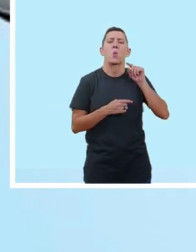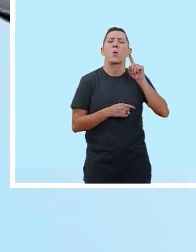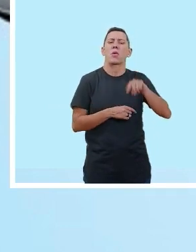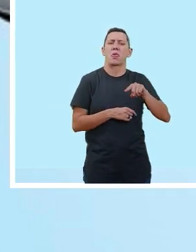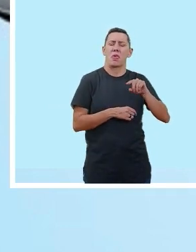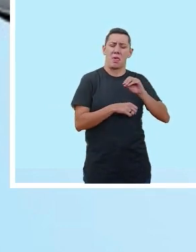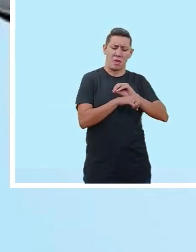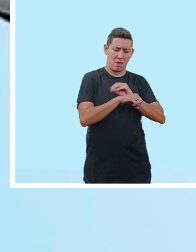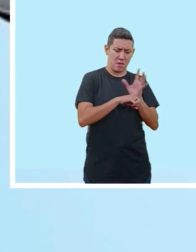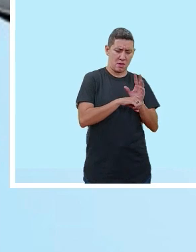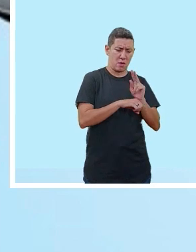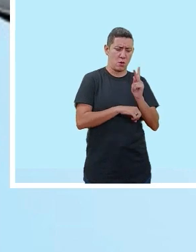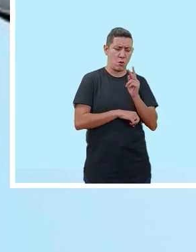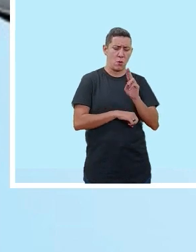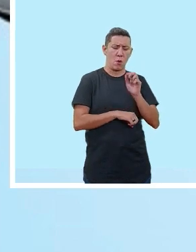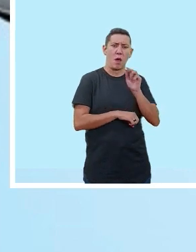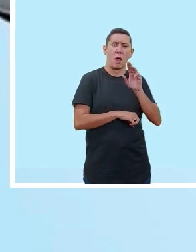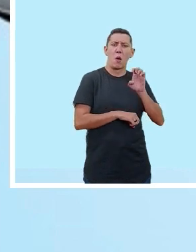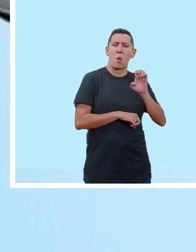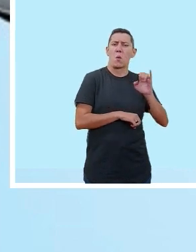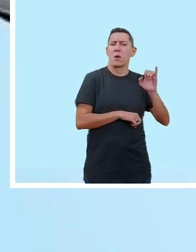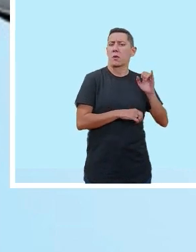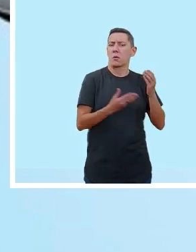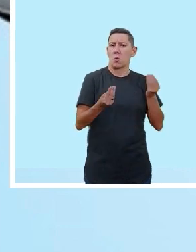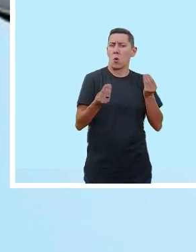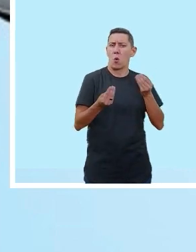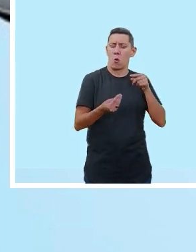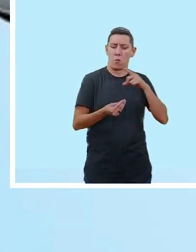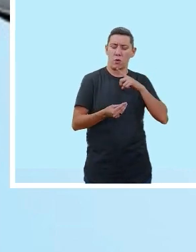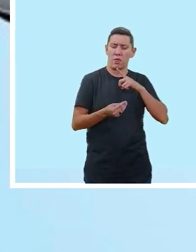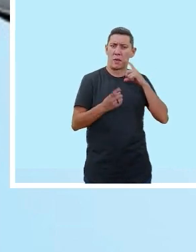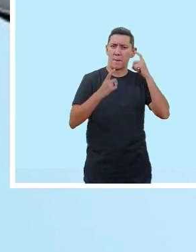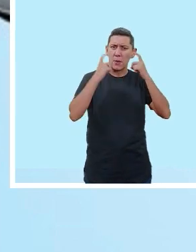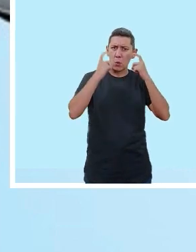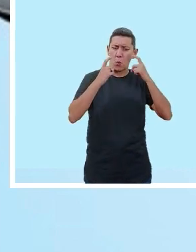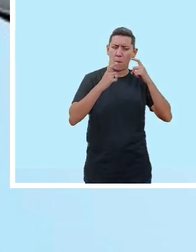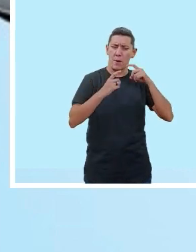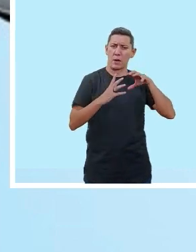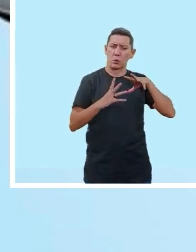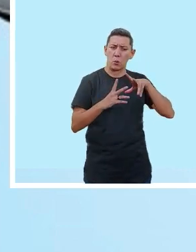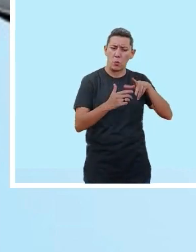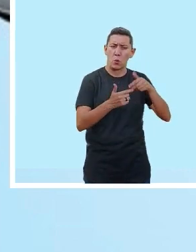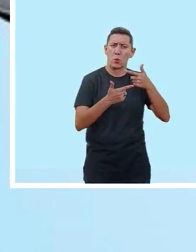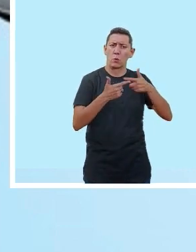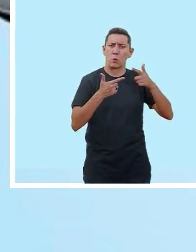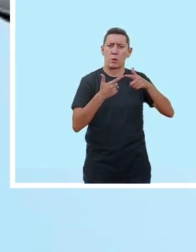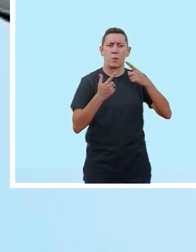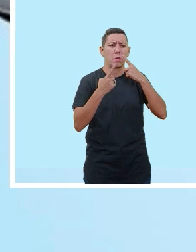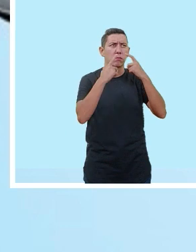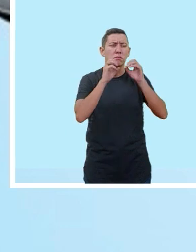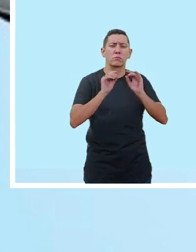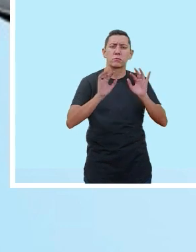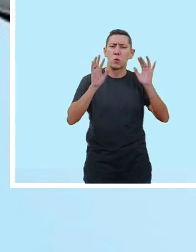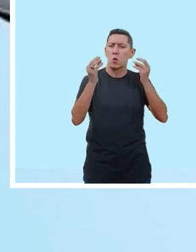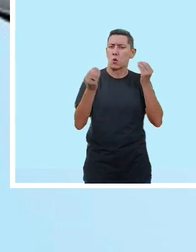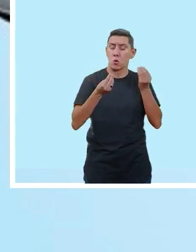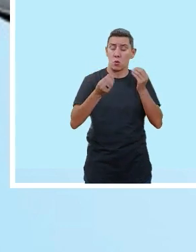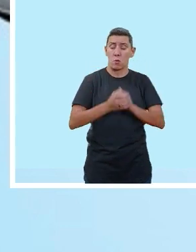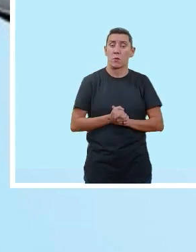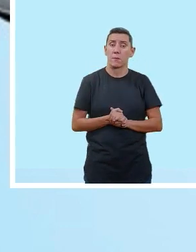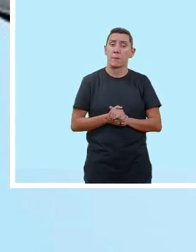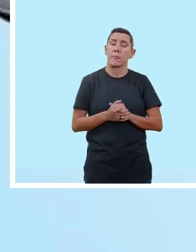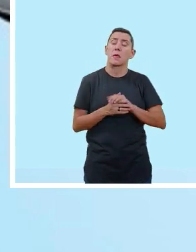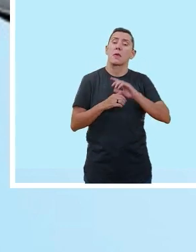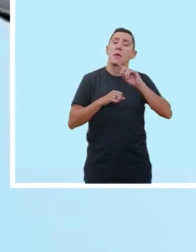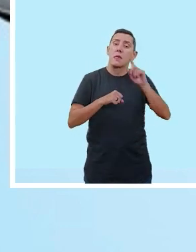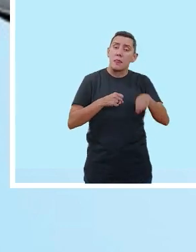nossa cobertura e por que nós estamos preocupados com a questão da neutralidade de carbono. Depois a gente vai entrar um pouquinho mais nos detalhes